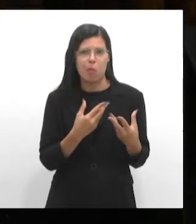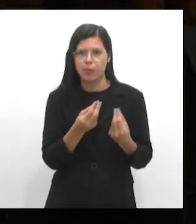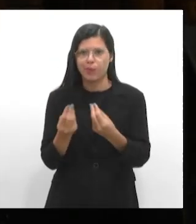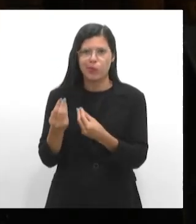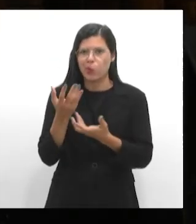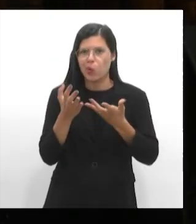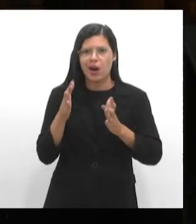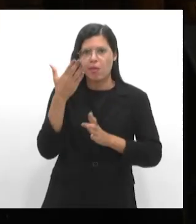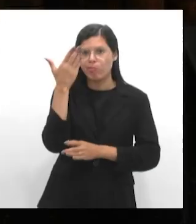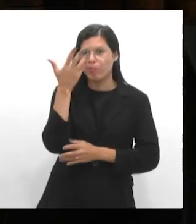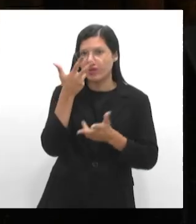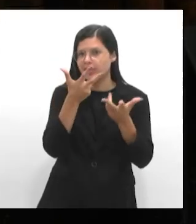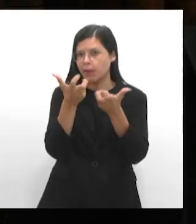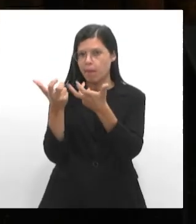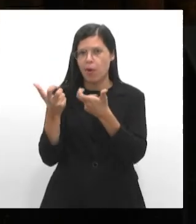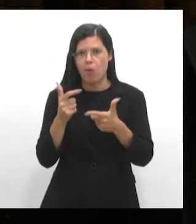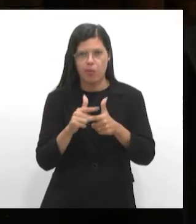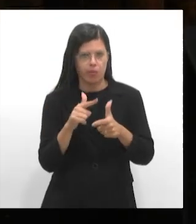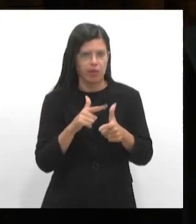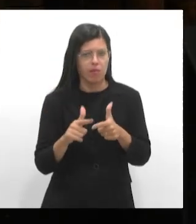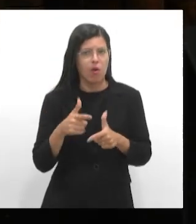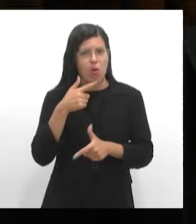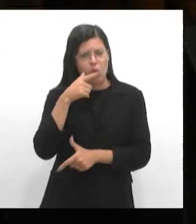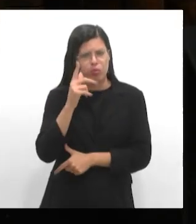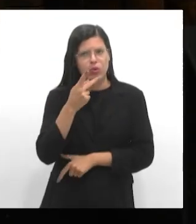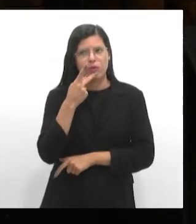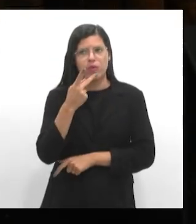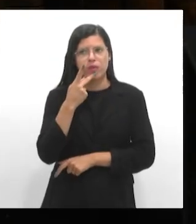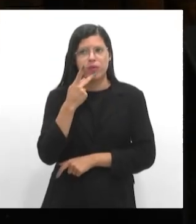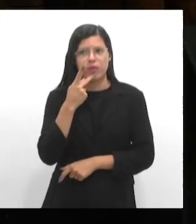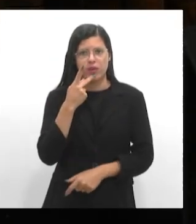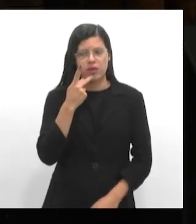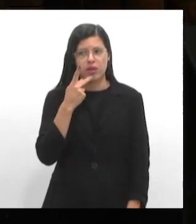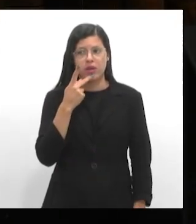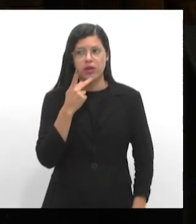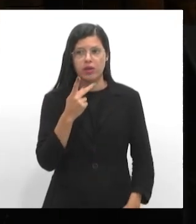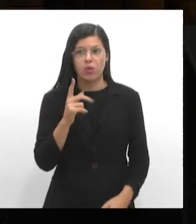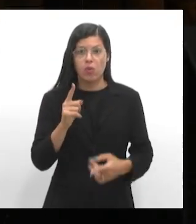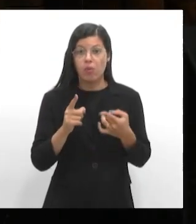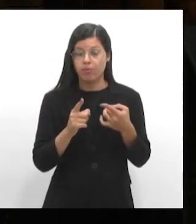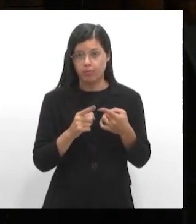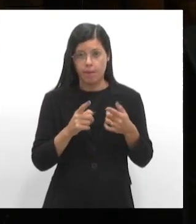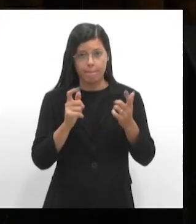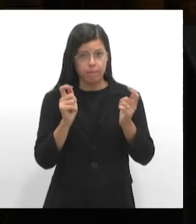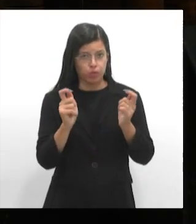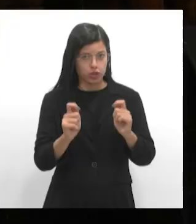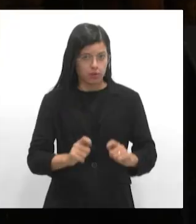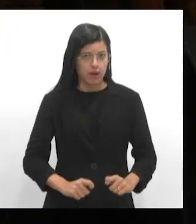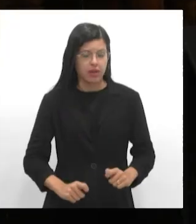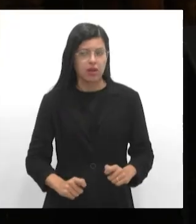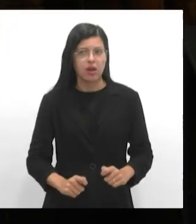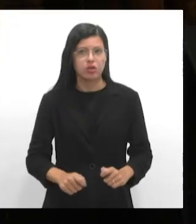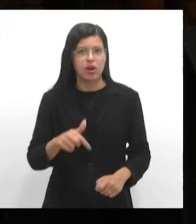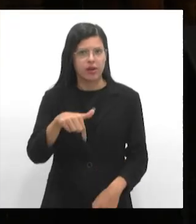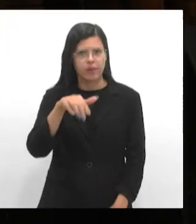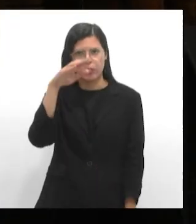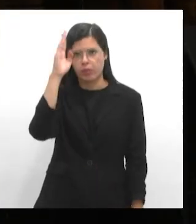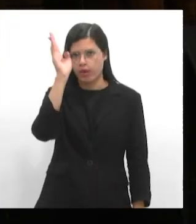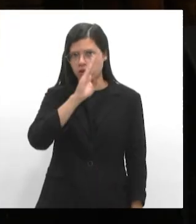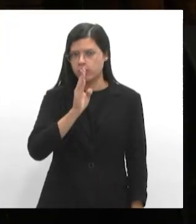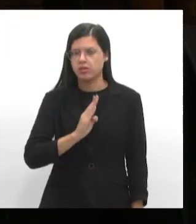problema. Ontem falava aqui que uma das possibilidades, tanto aqui no